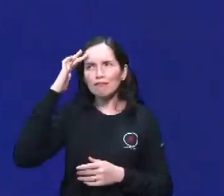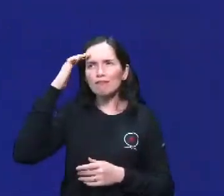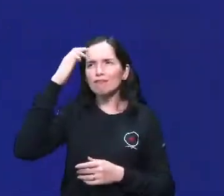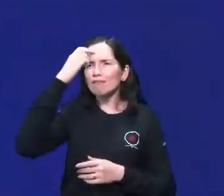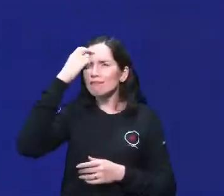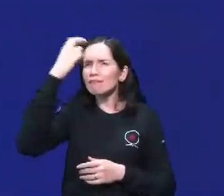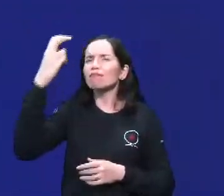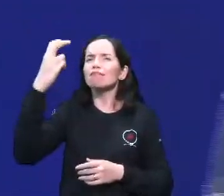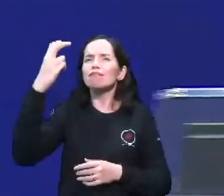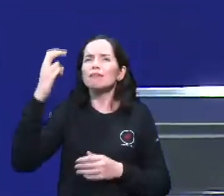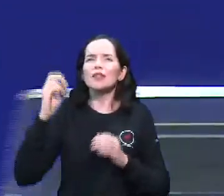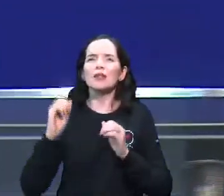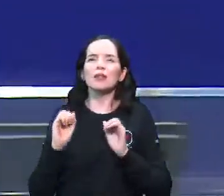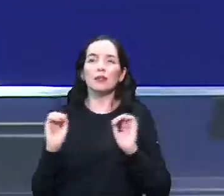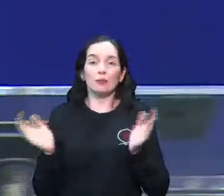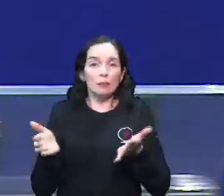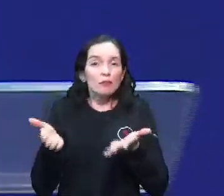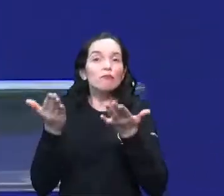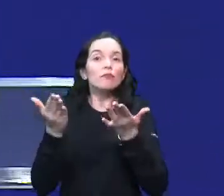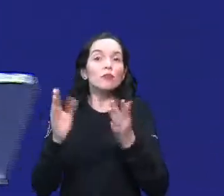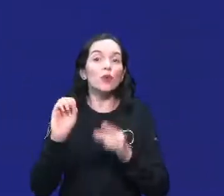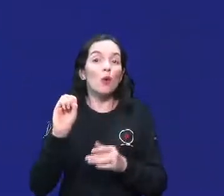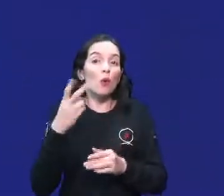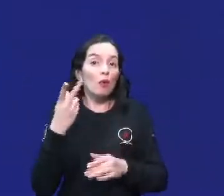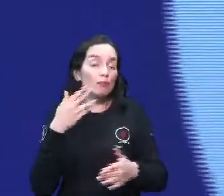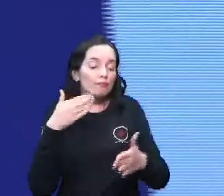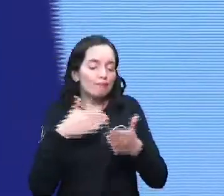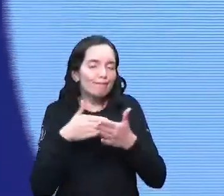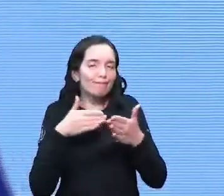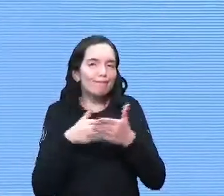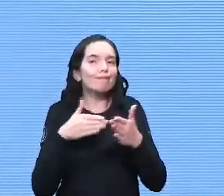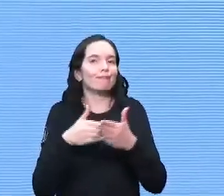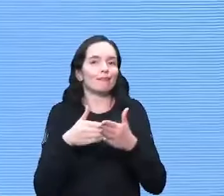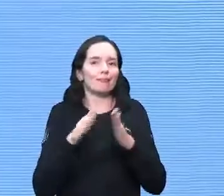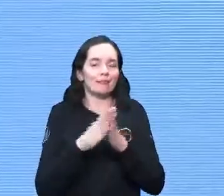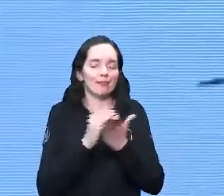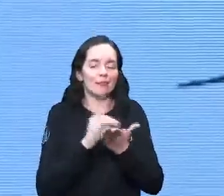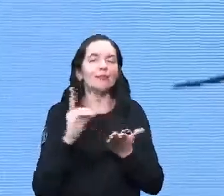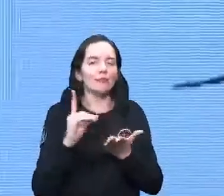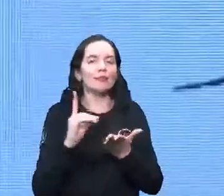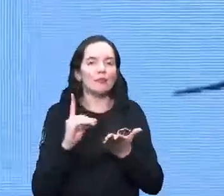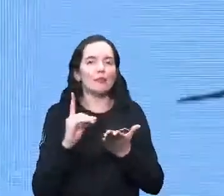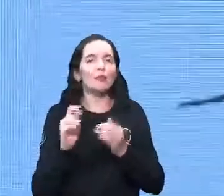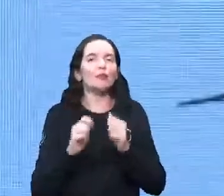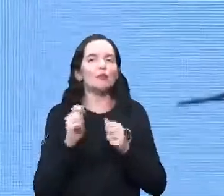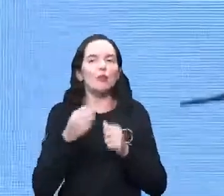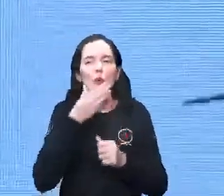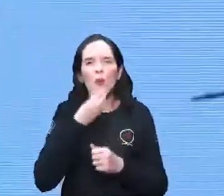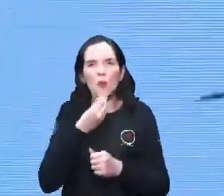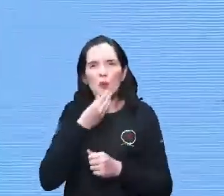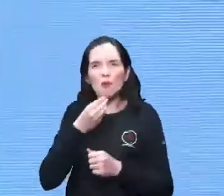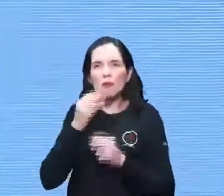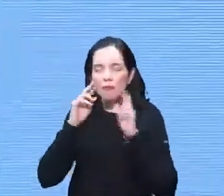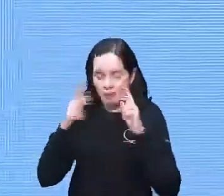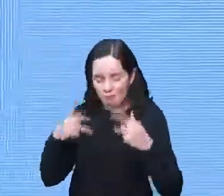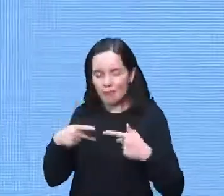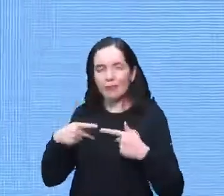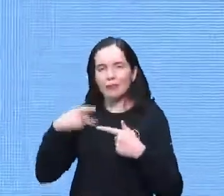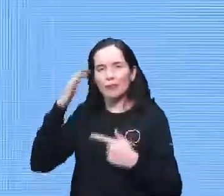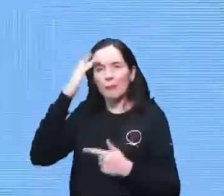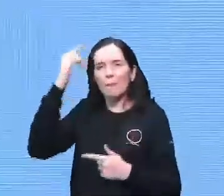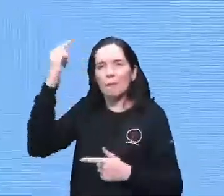nos impulsionar ou nos travar. Ou seja, a Bíblia diz que assim como o homem pensa, assim ele